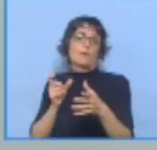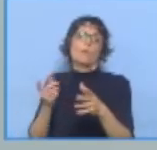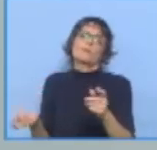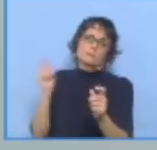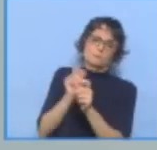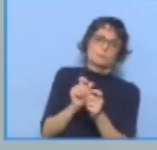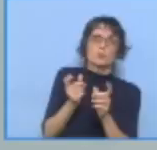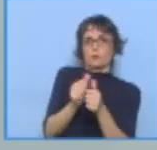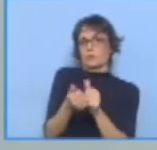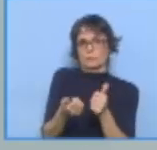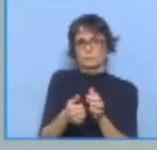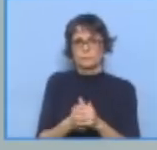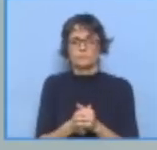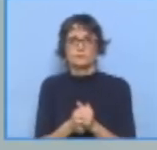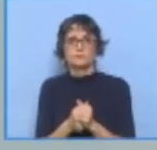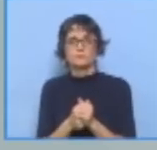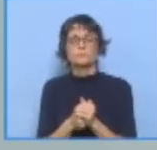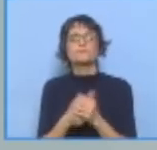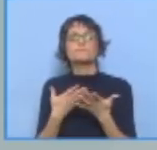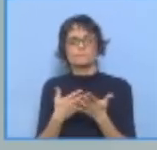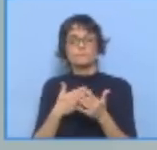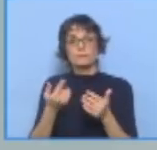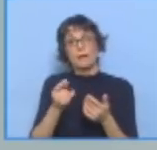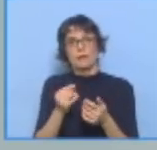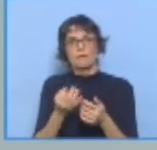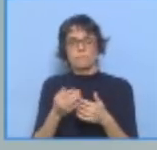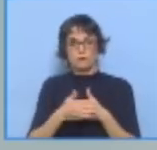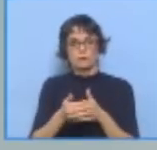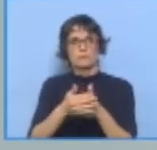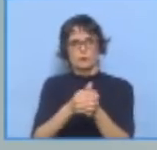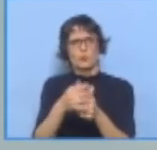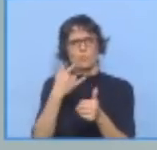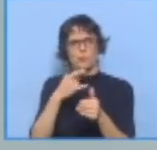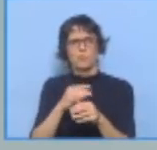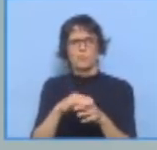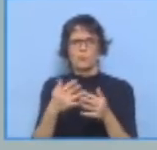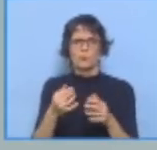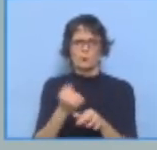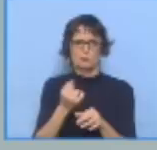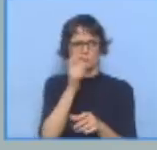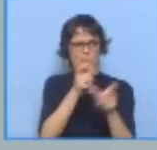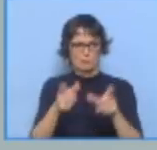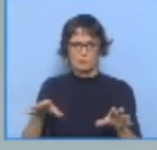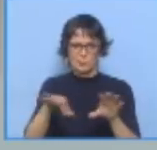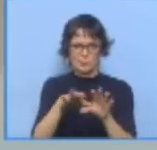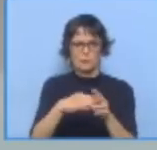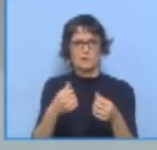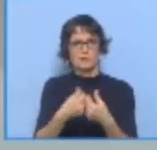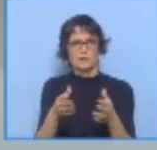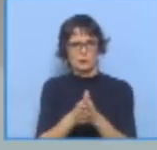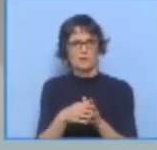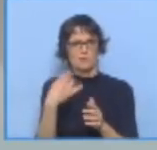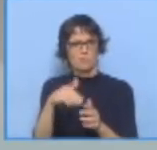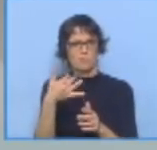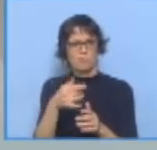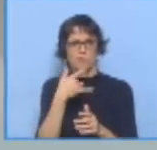processo de várias comissões e de várias mãos também a intervir no texto. Agora gostava ainda que falasse, Dona